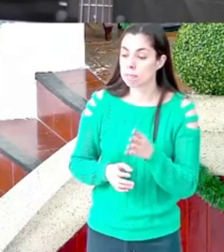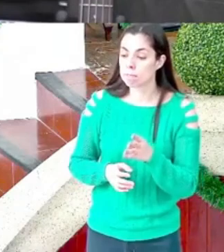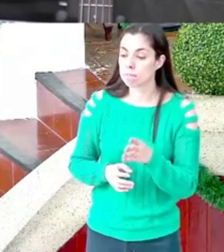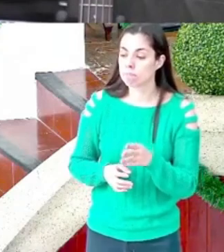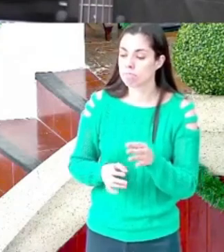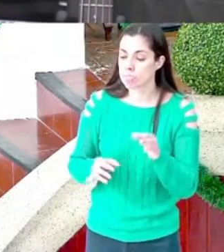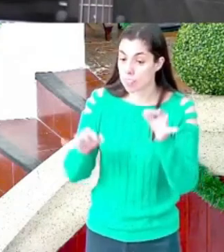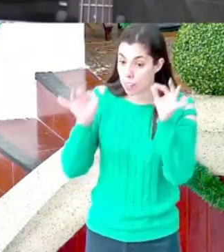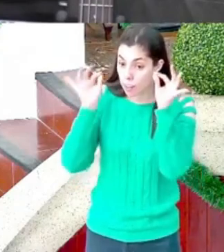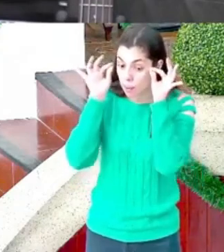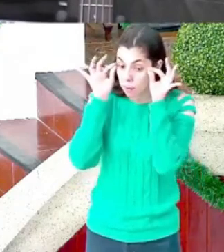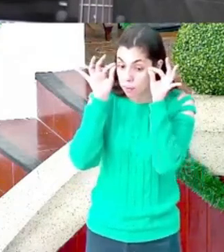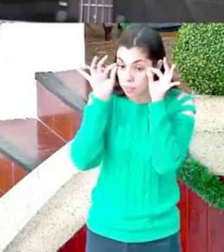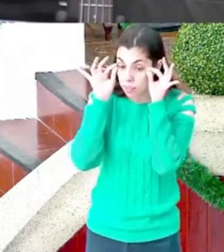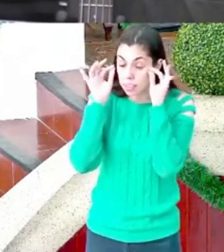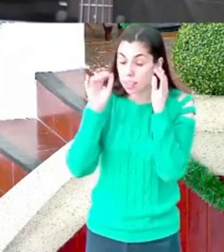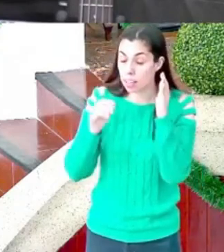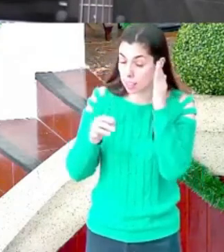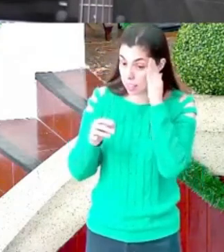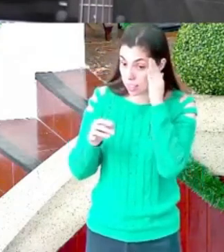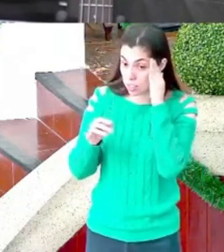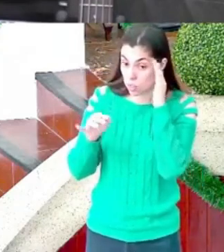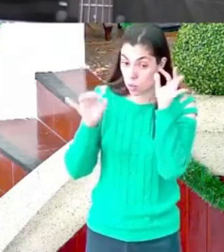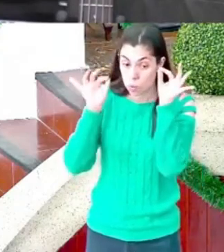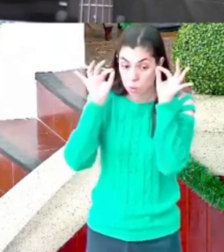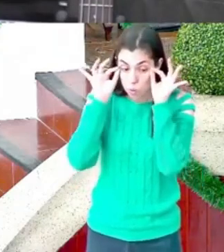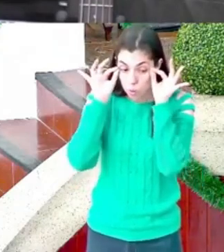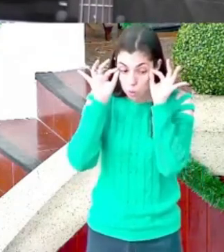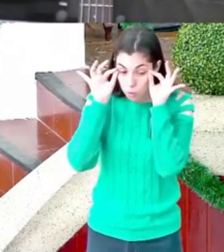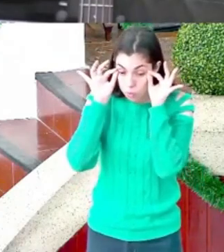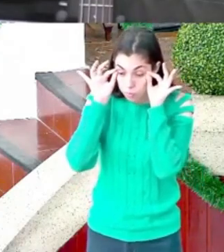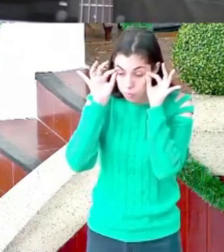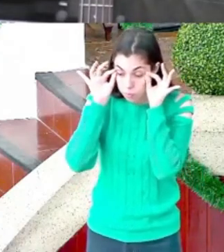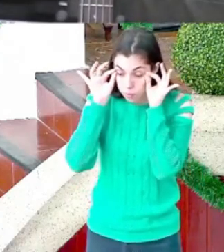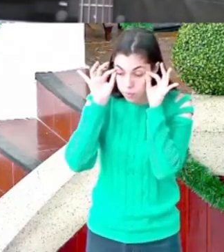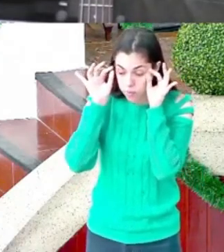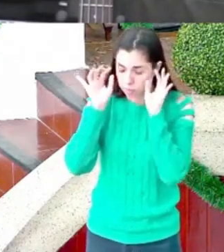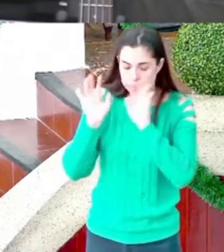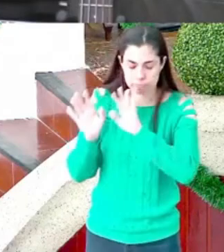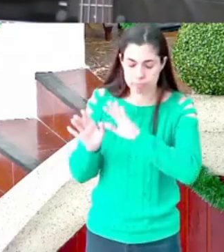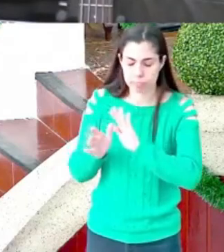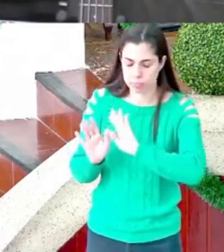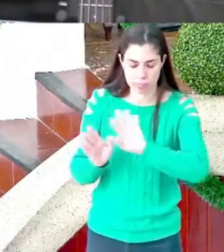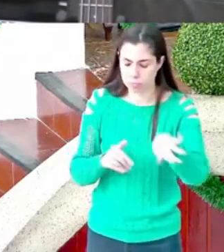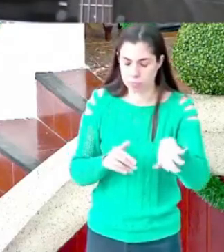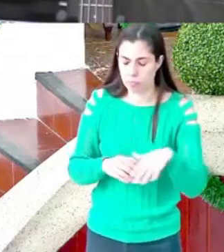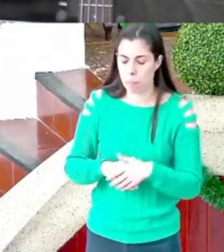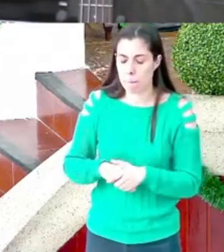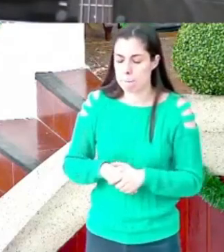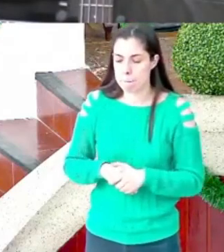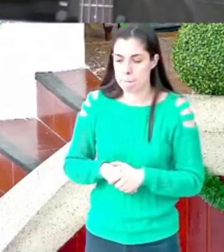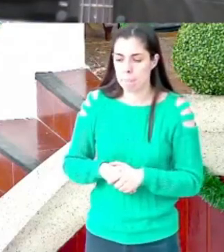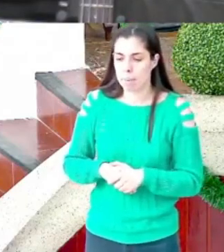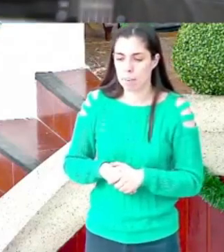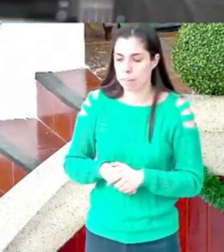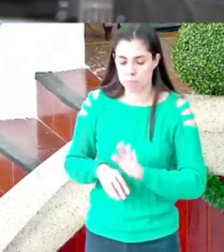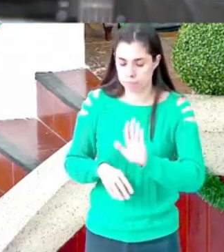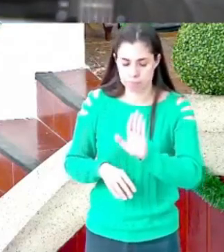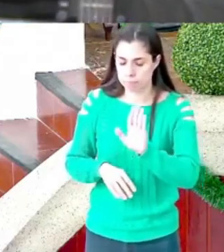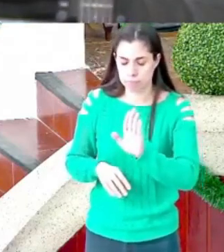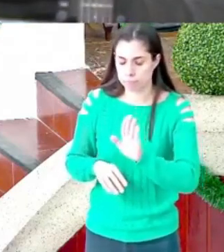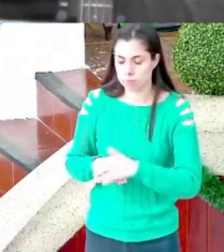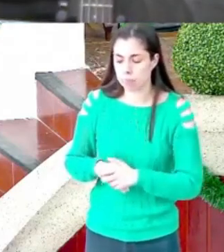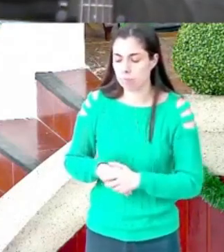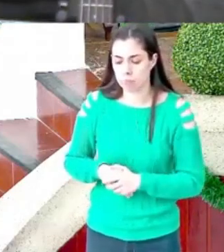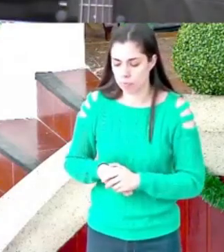tempo inteiro. Mas eles tomaram uma decisão, e a decisão é de entenderem a vida como sendo observada